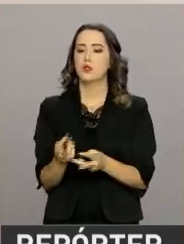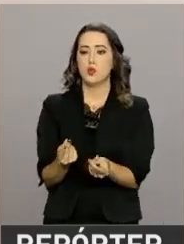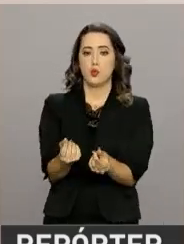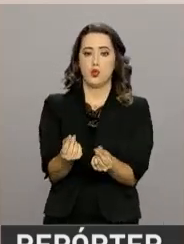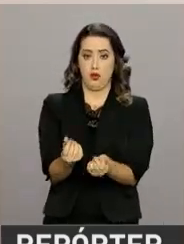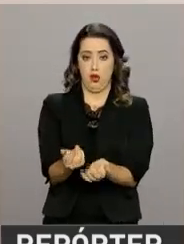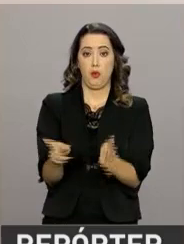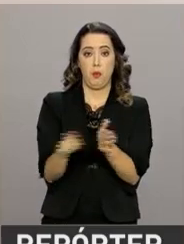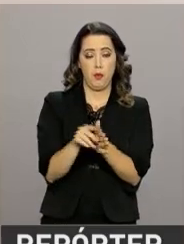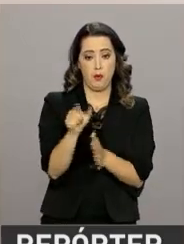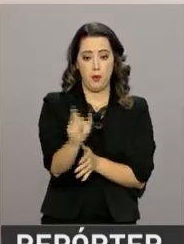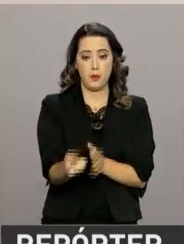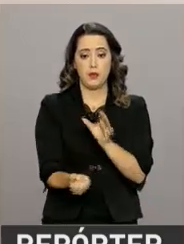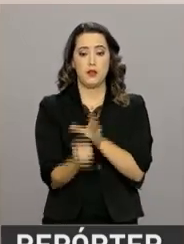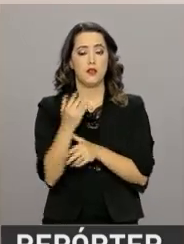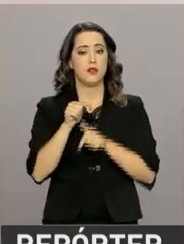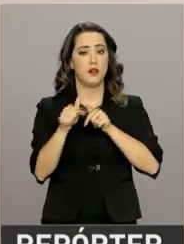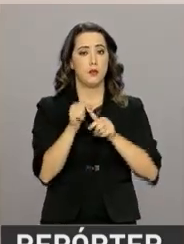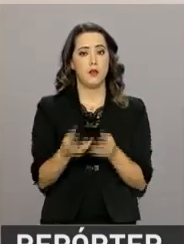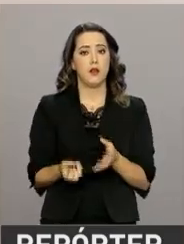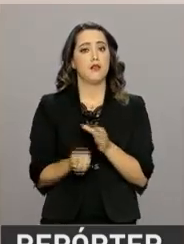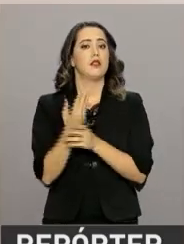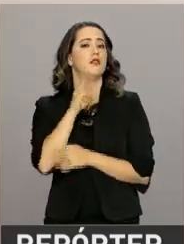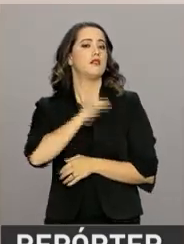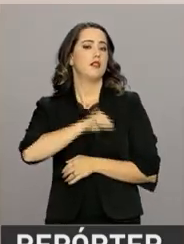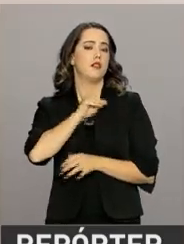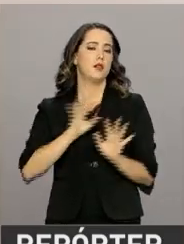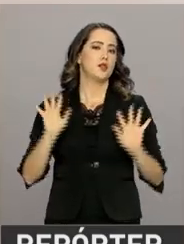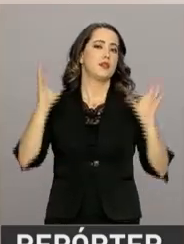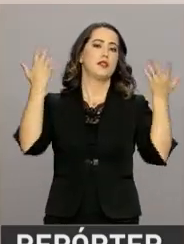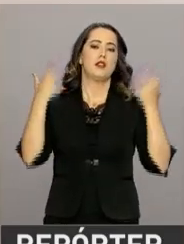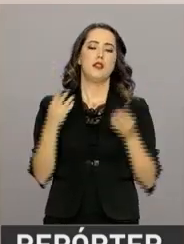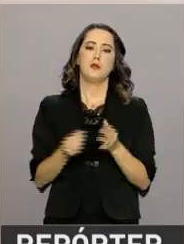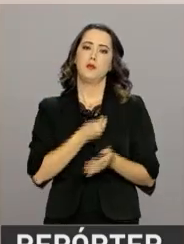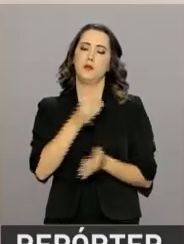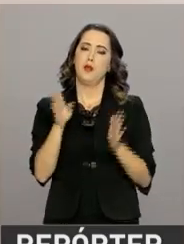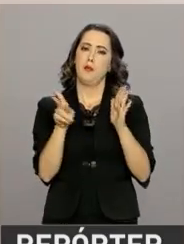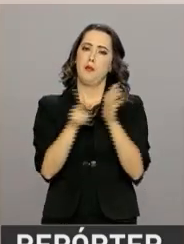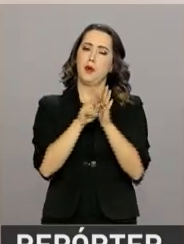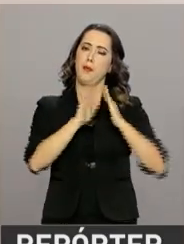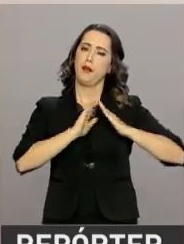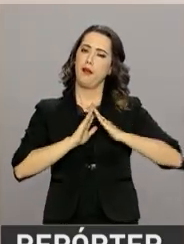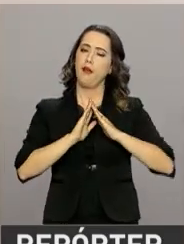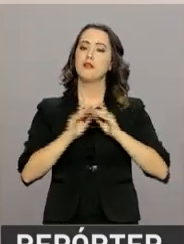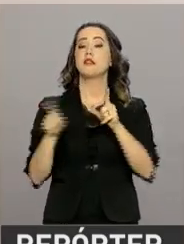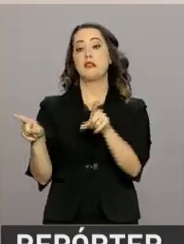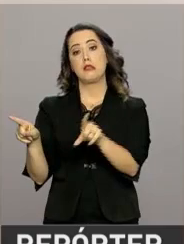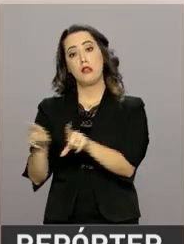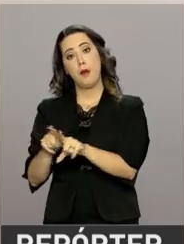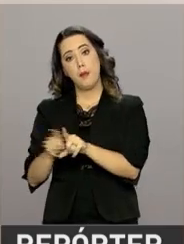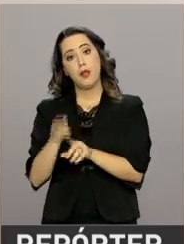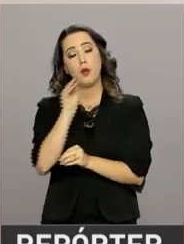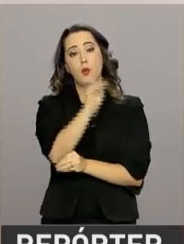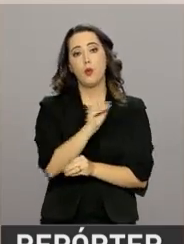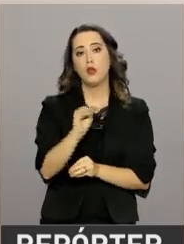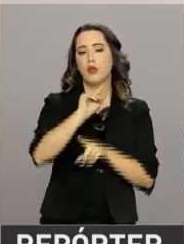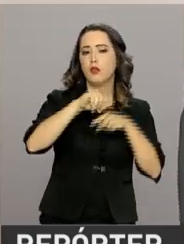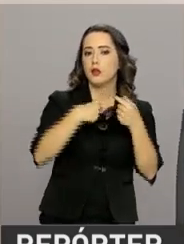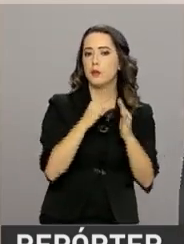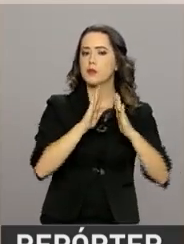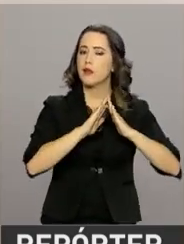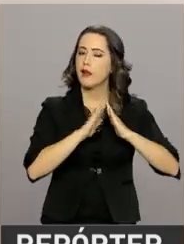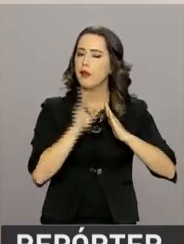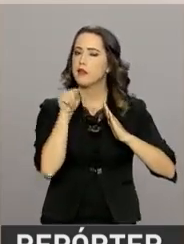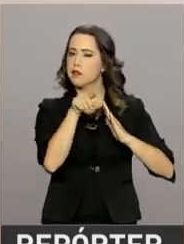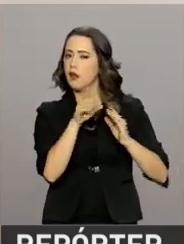para quem gera emprego promova renda e celebre o sonho da moradia mas cuidando também é claro depois que a moradia está lá